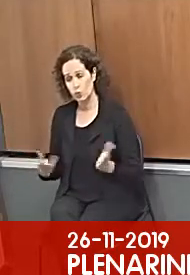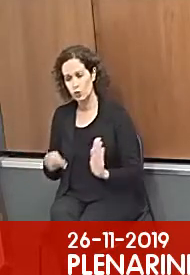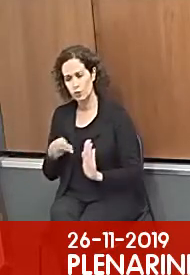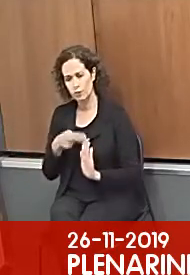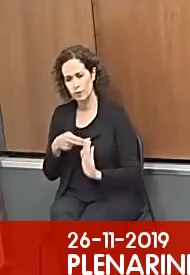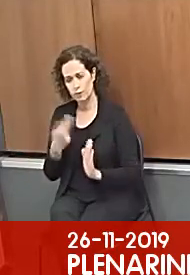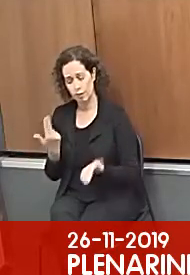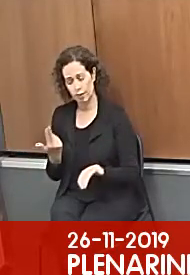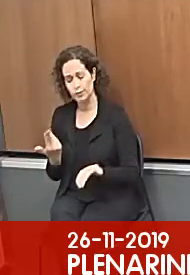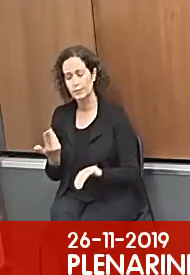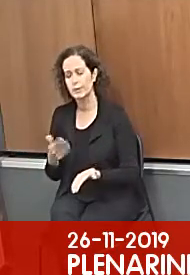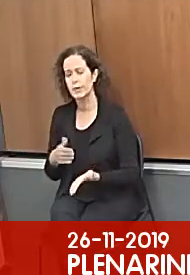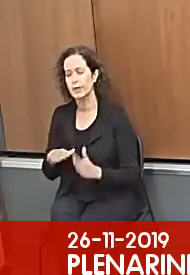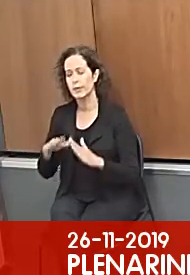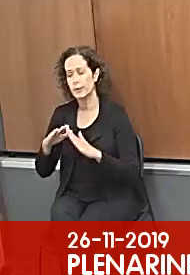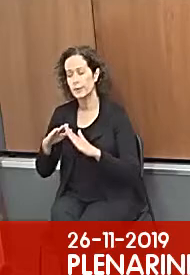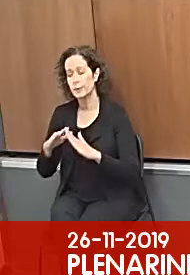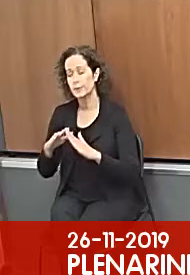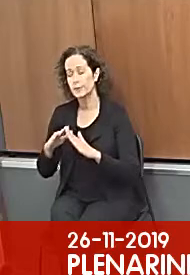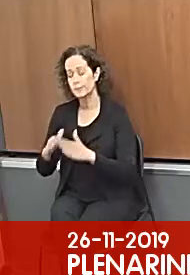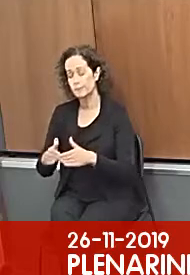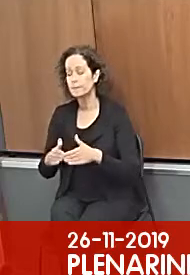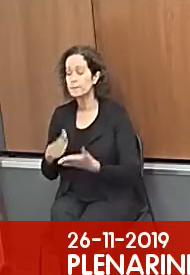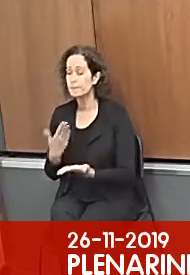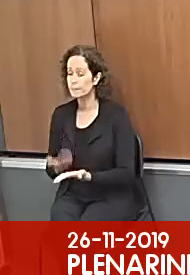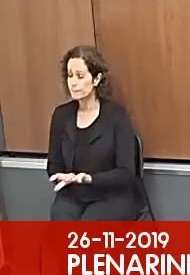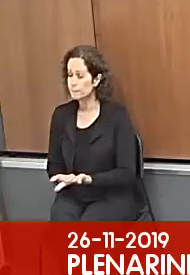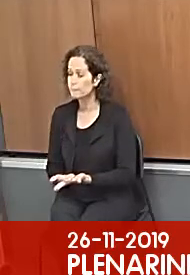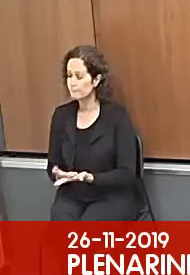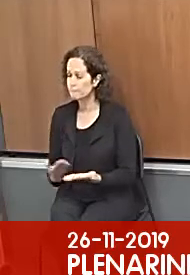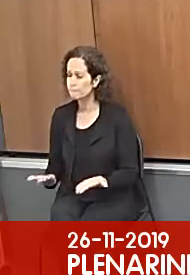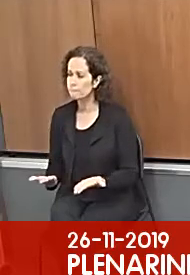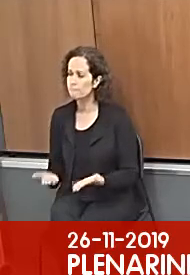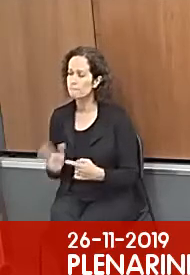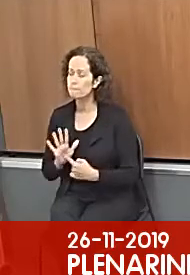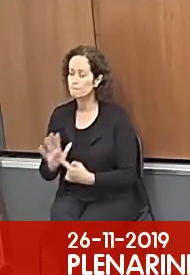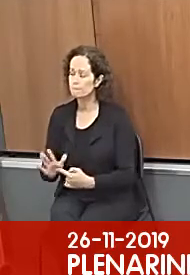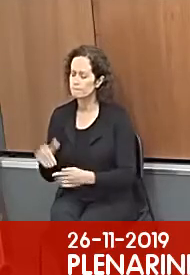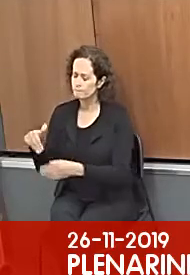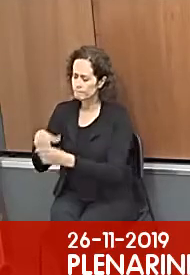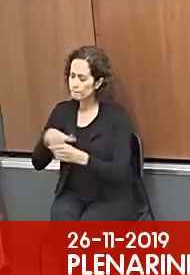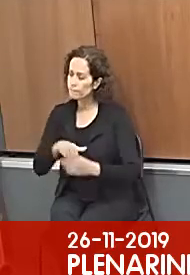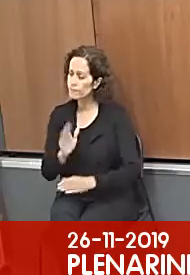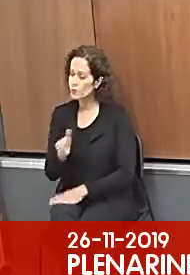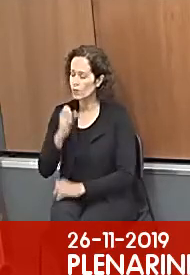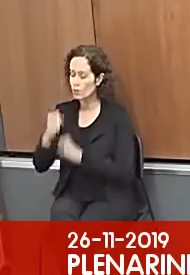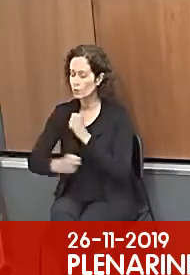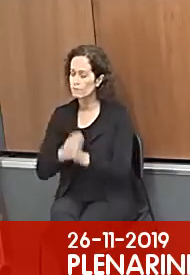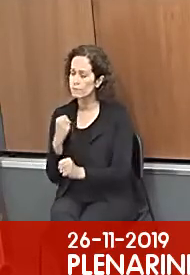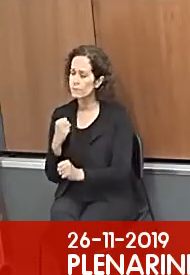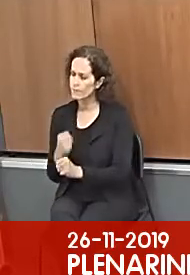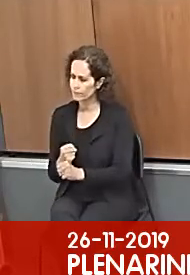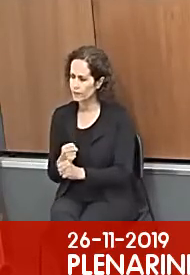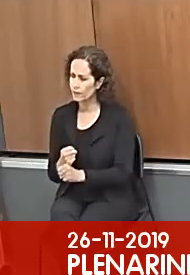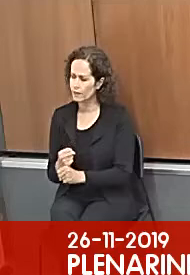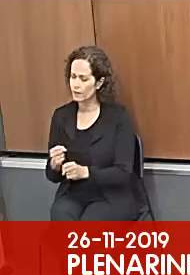que é uma parte técnica no início. Teve a votação de um requerimento. E esse requerimento, no ano que vem,